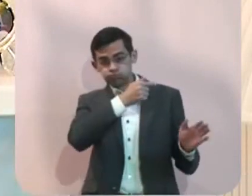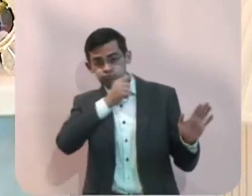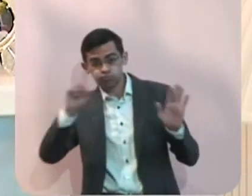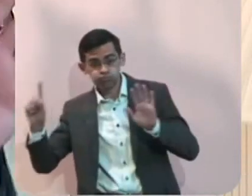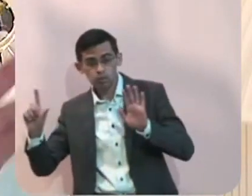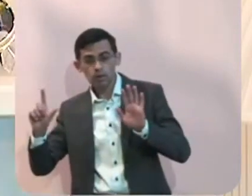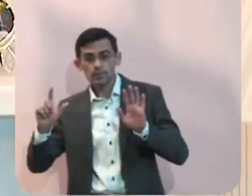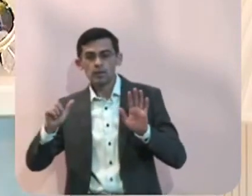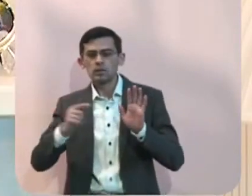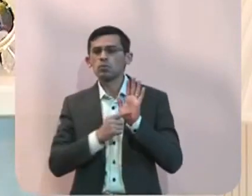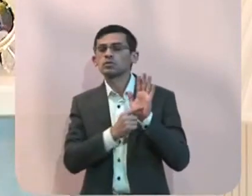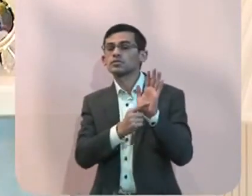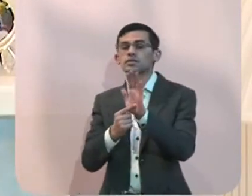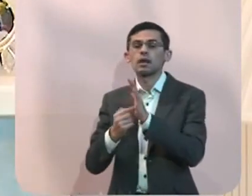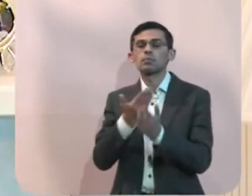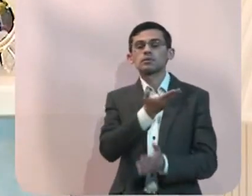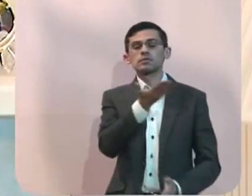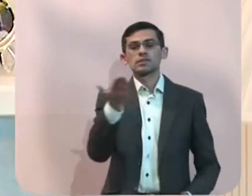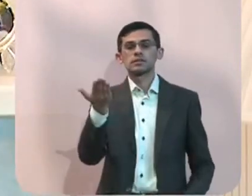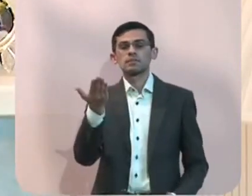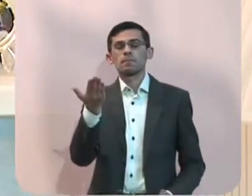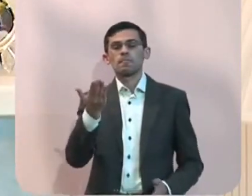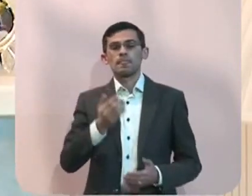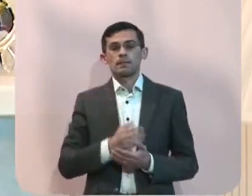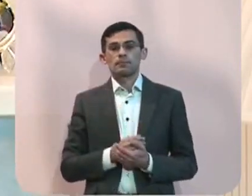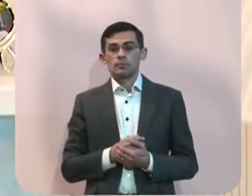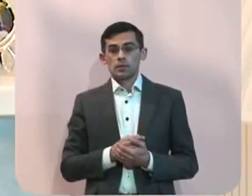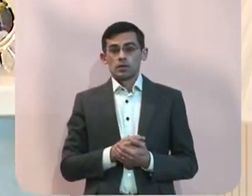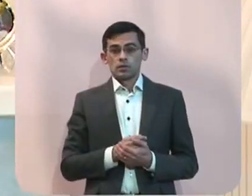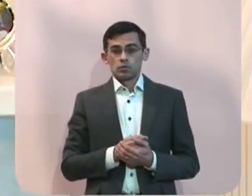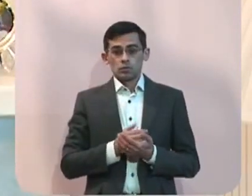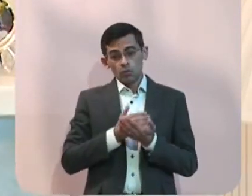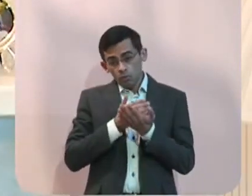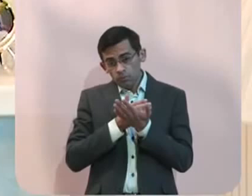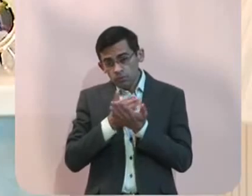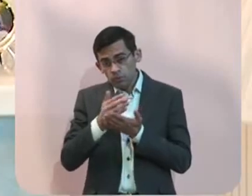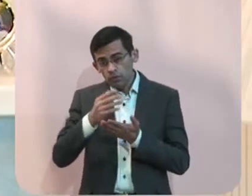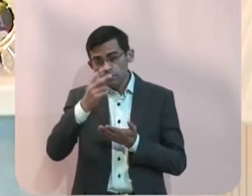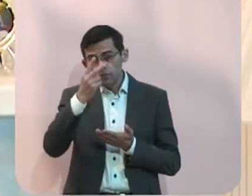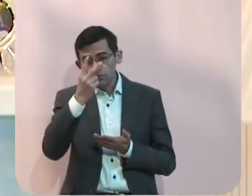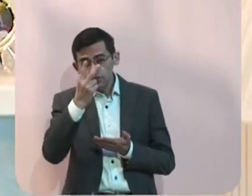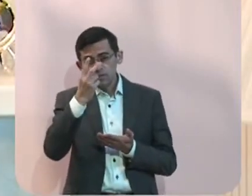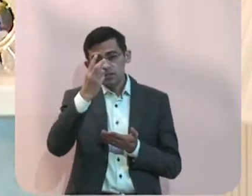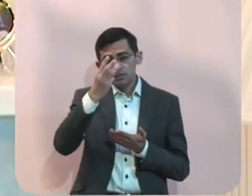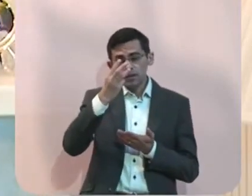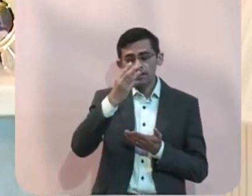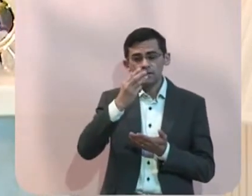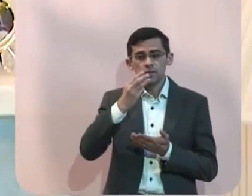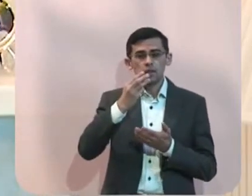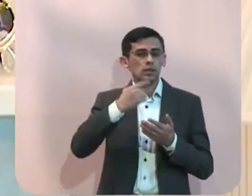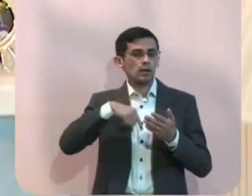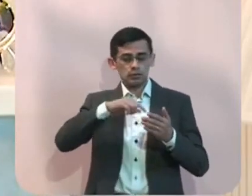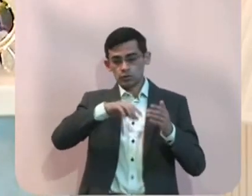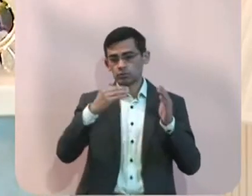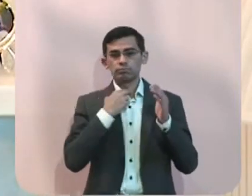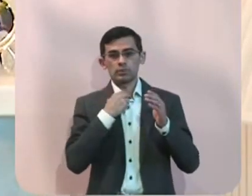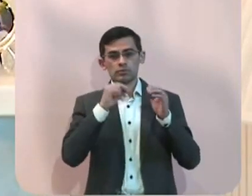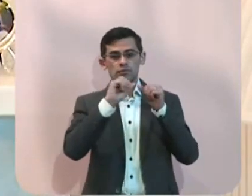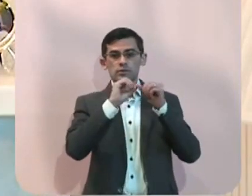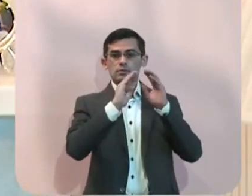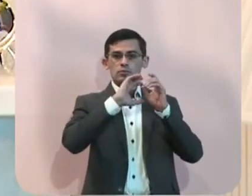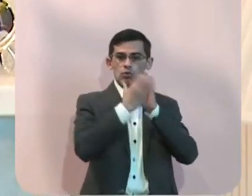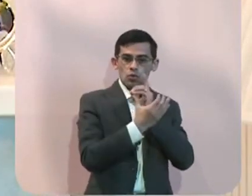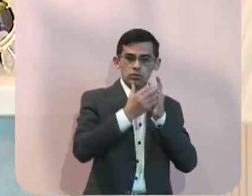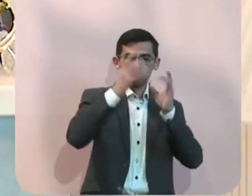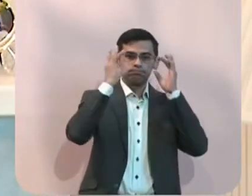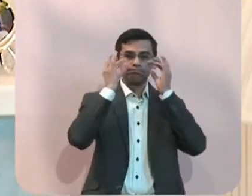Eu queria passar alguns dados para você. A partir do dia 23 de março, quando a igreja não pôde mais realizar os